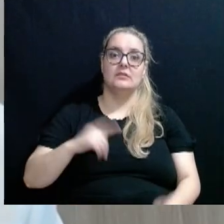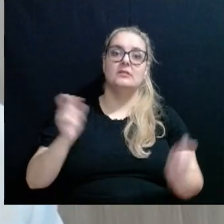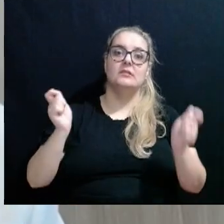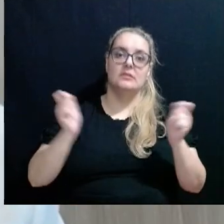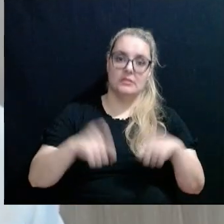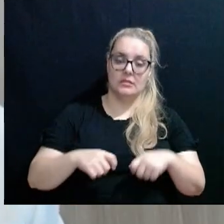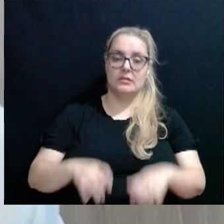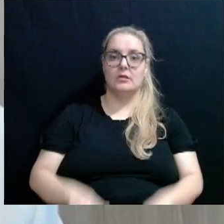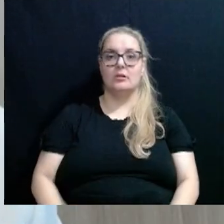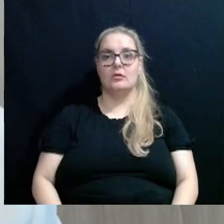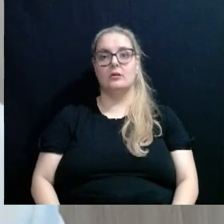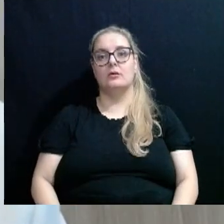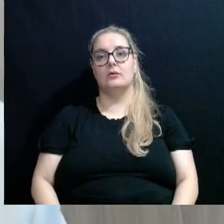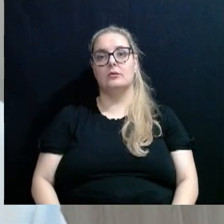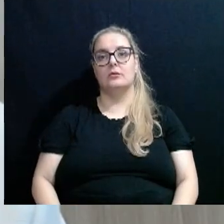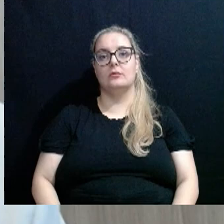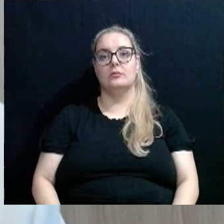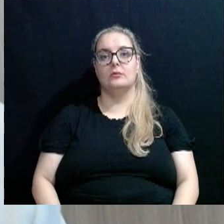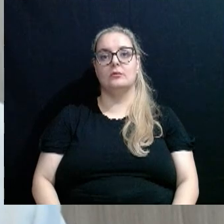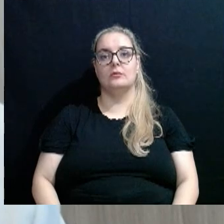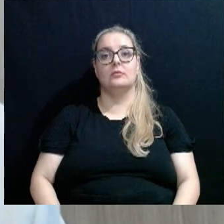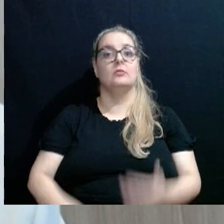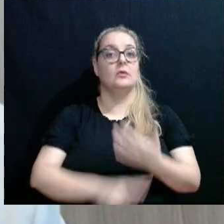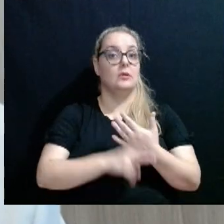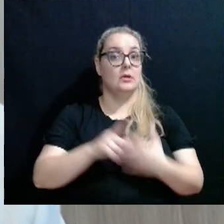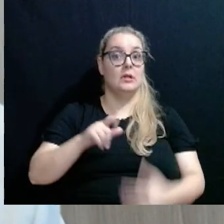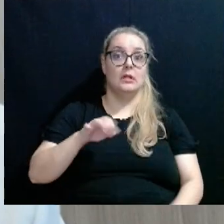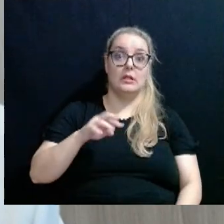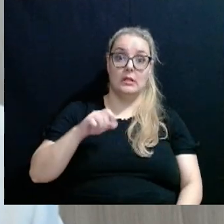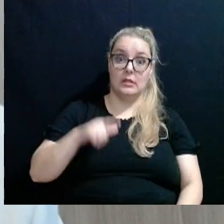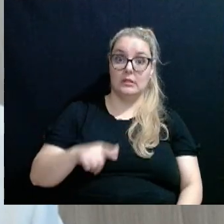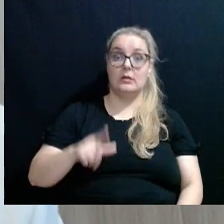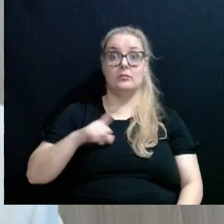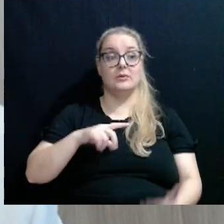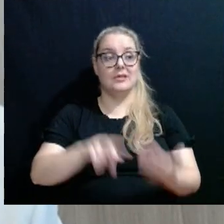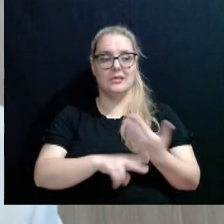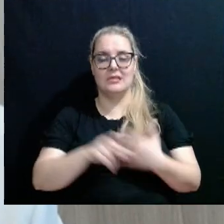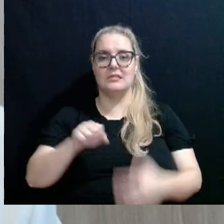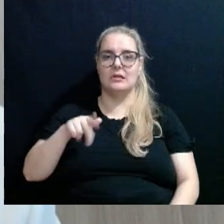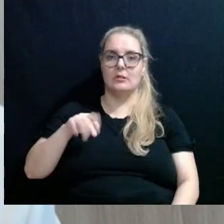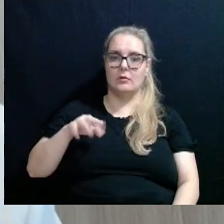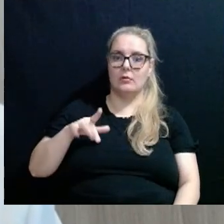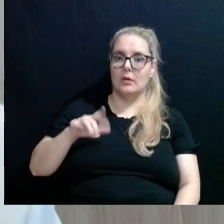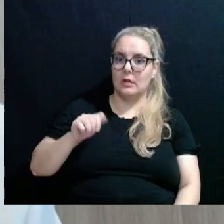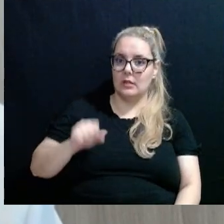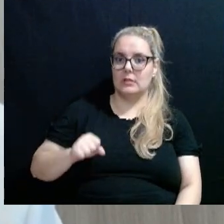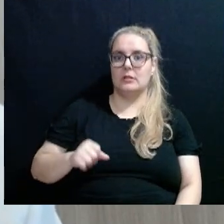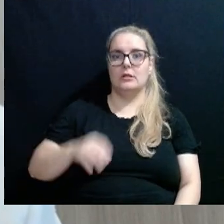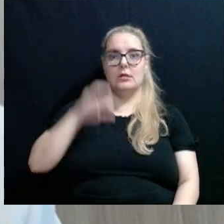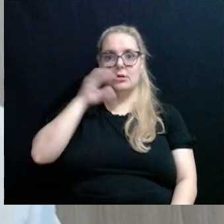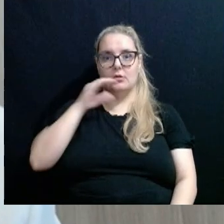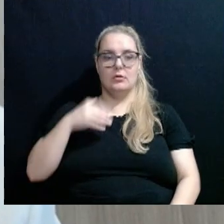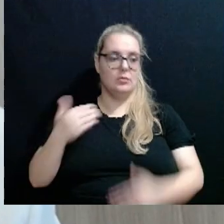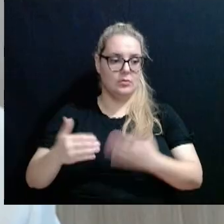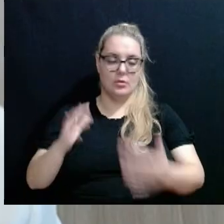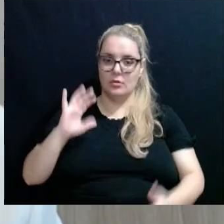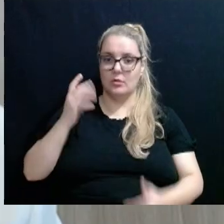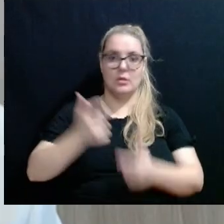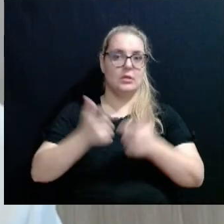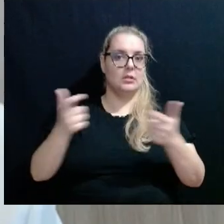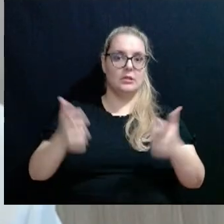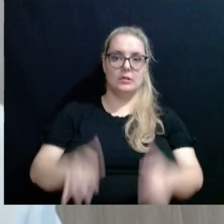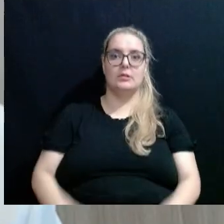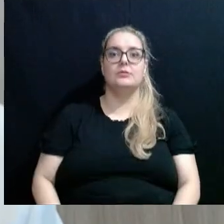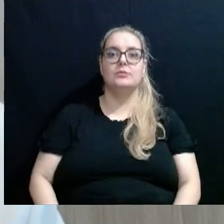tem a capacidade de causar casos letais, gerar sequelas e tem uma velocidade de